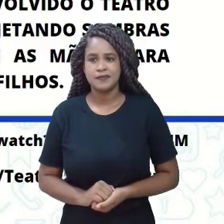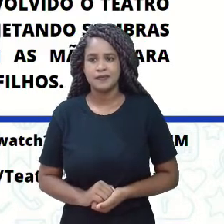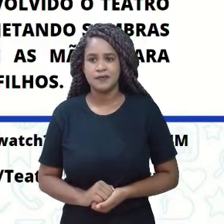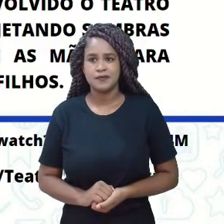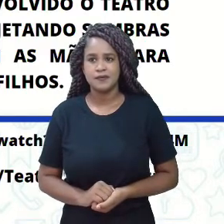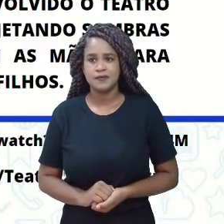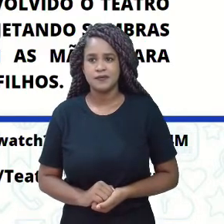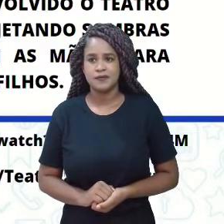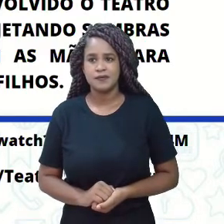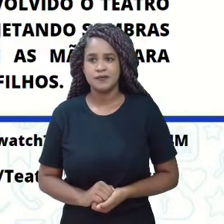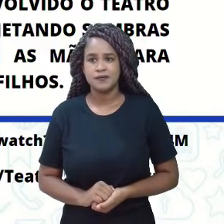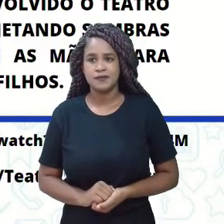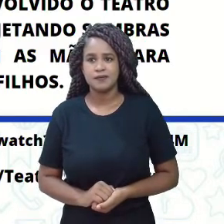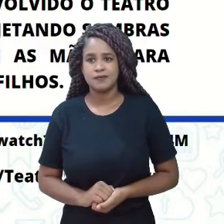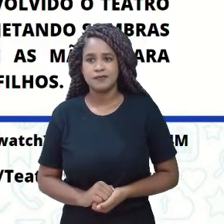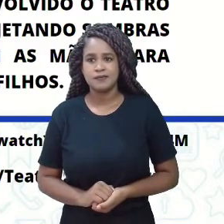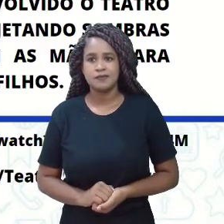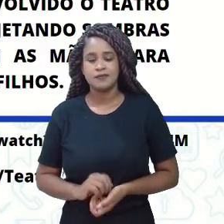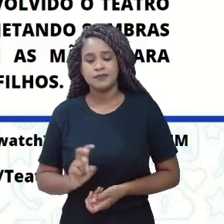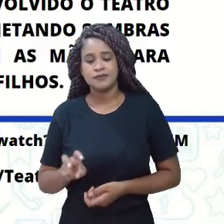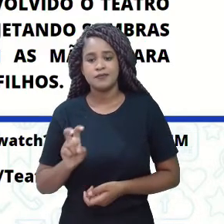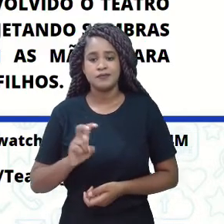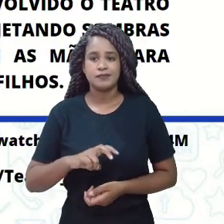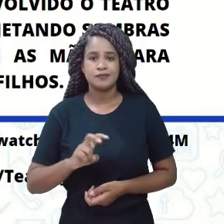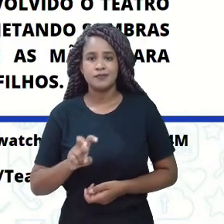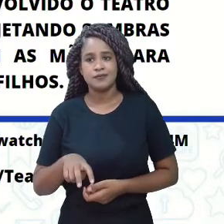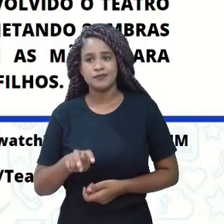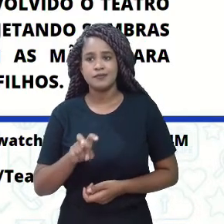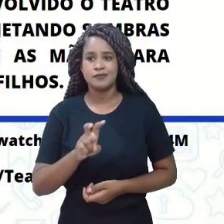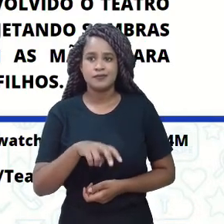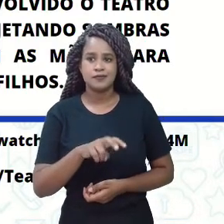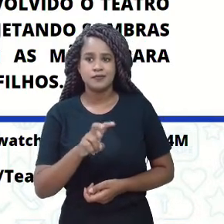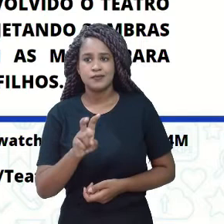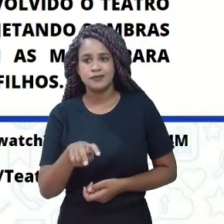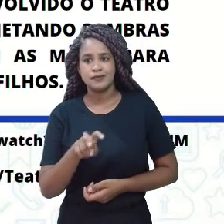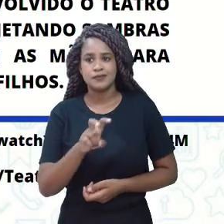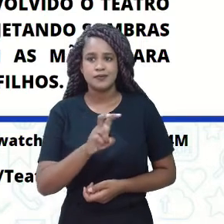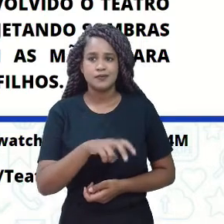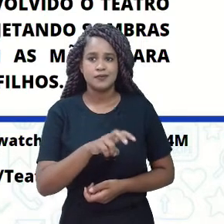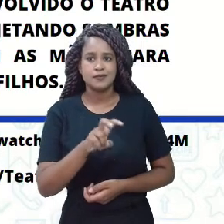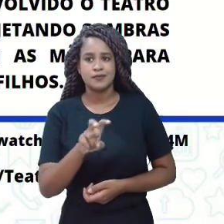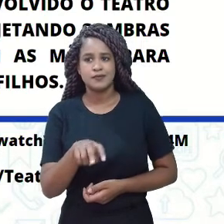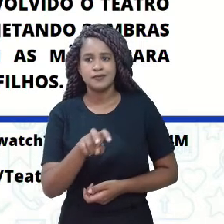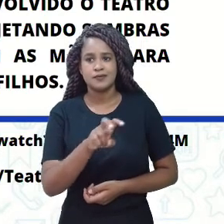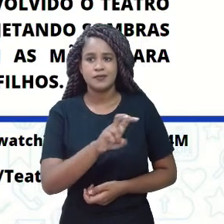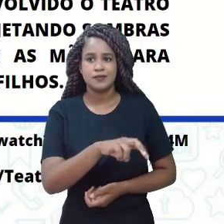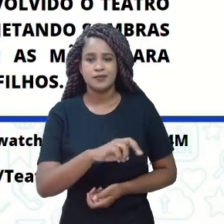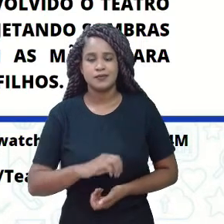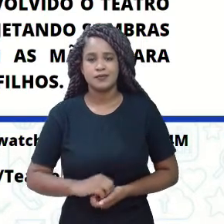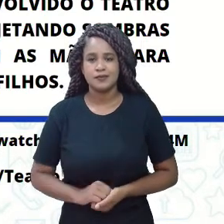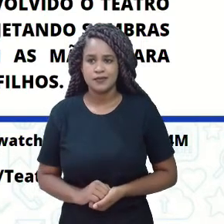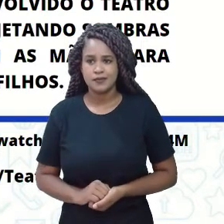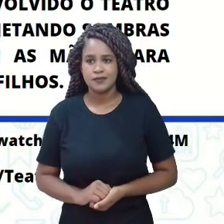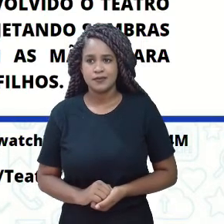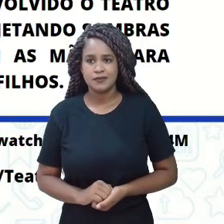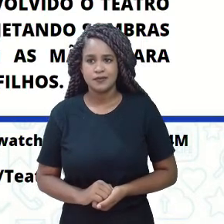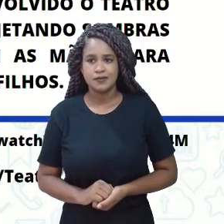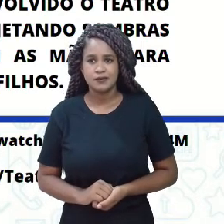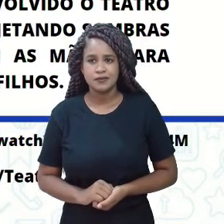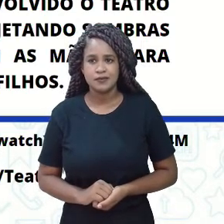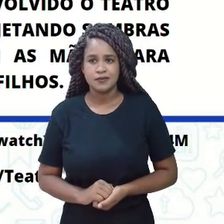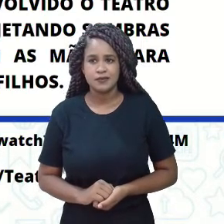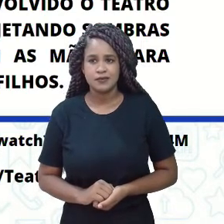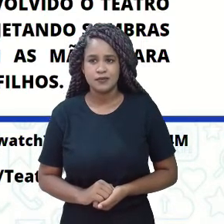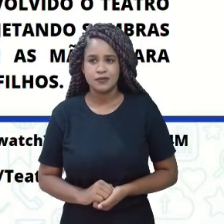Lá, lá, lá, lá. Lá, lá, lá, lá, lá. Lá, lá, lá, lá.